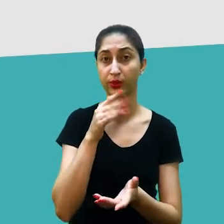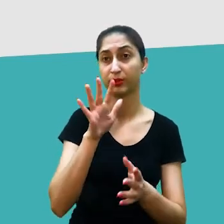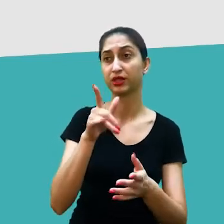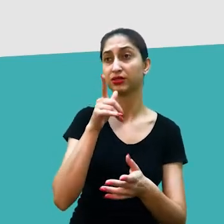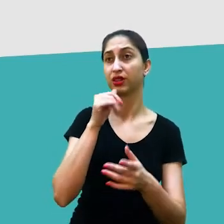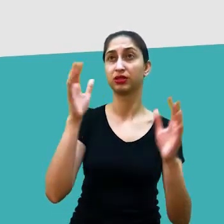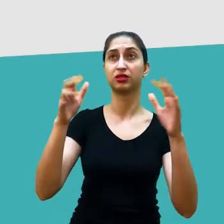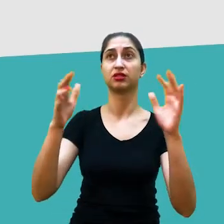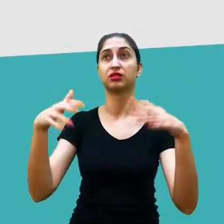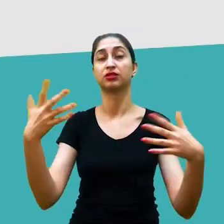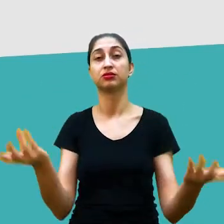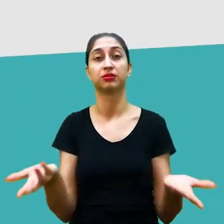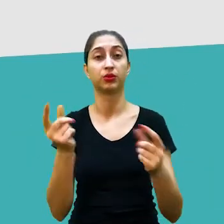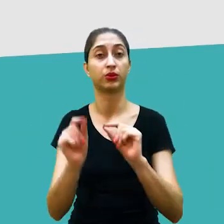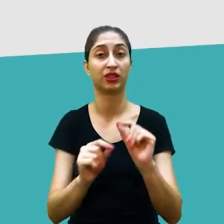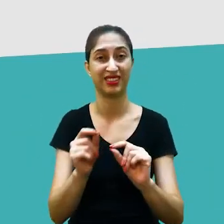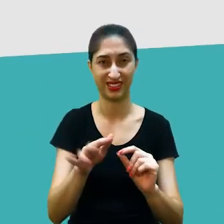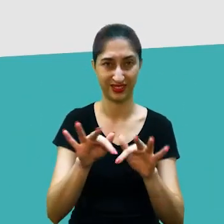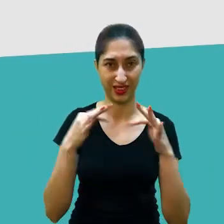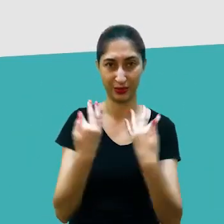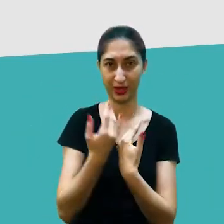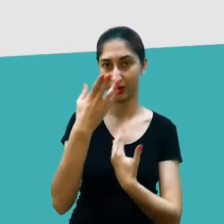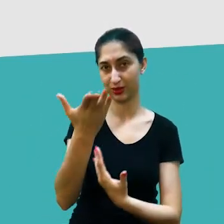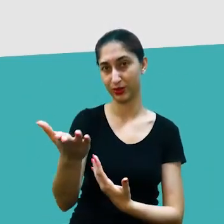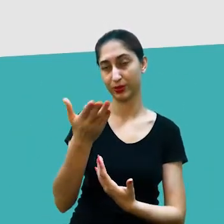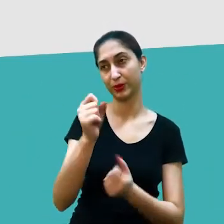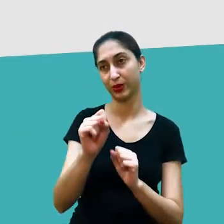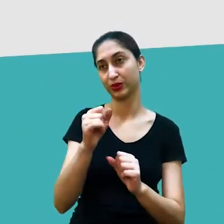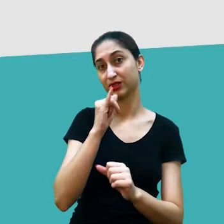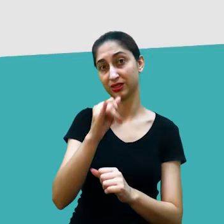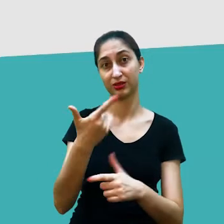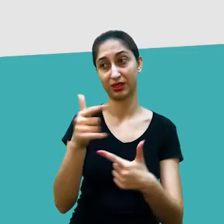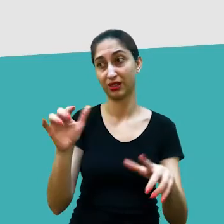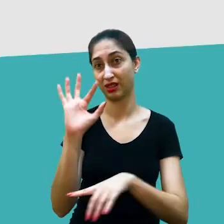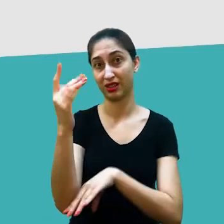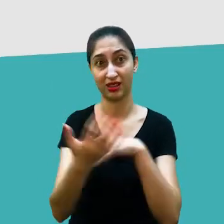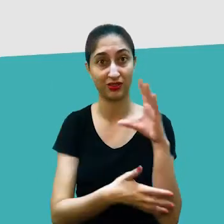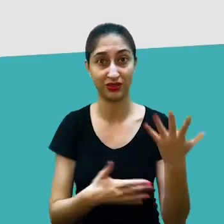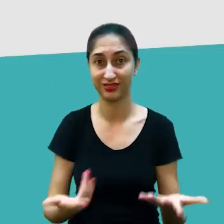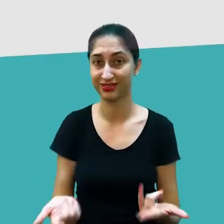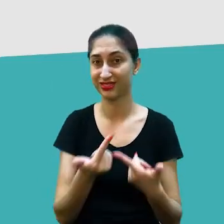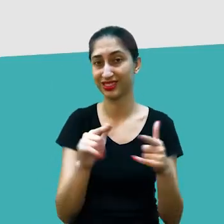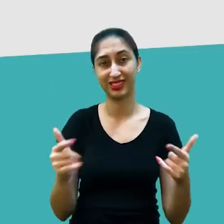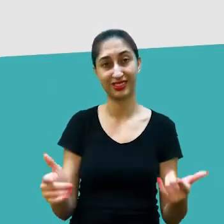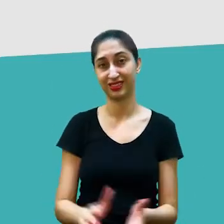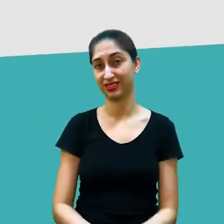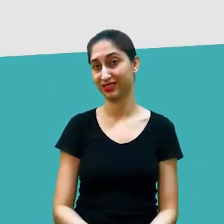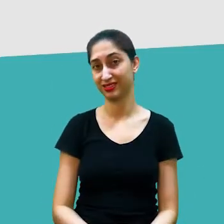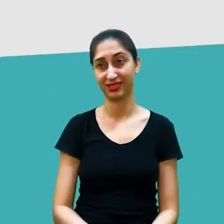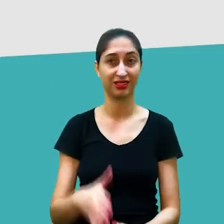o mais velho diria para você? A gente não tem floresta, a gente não tem árvore, né? Não está